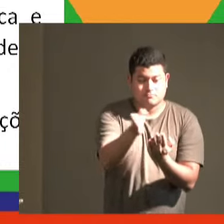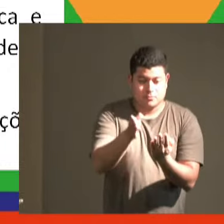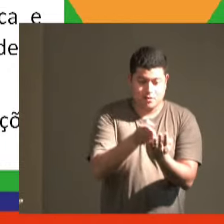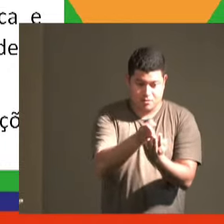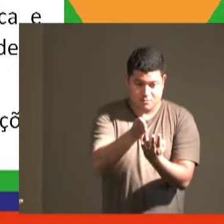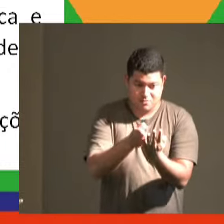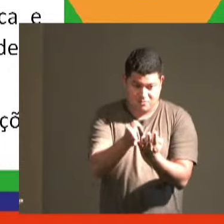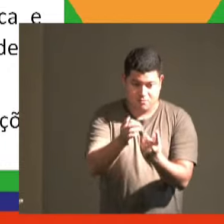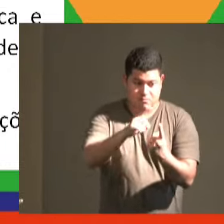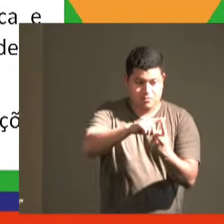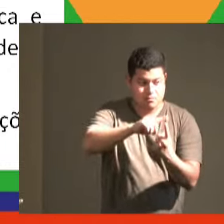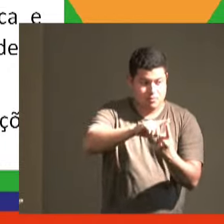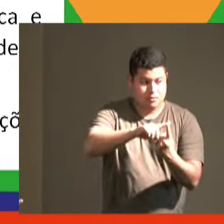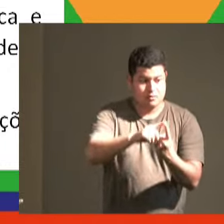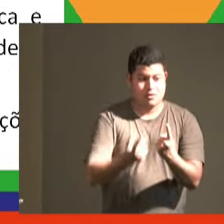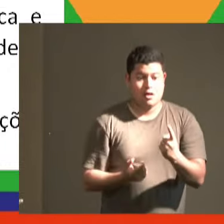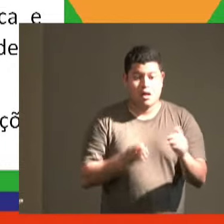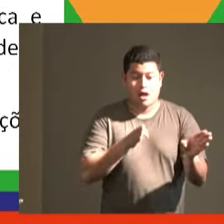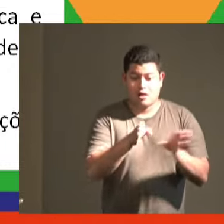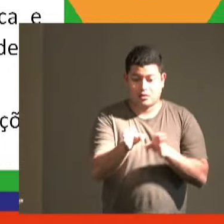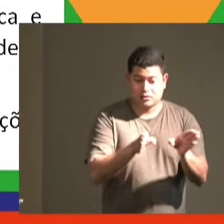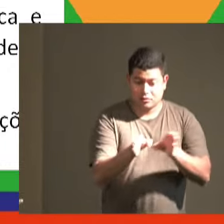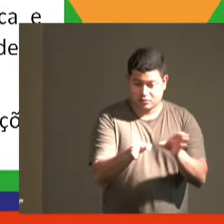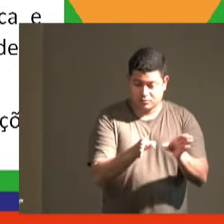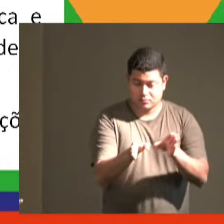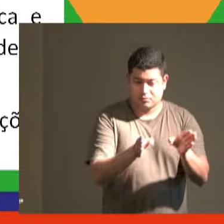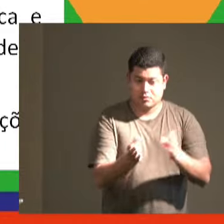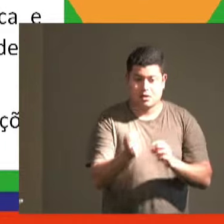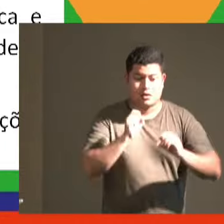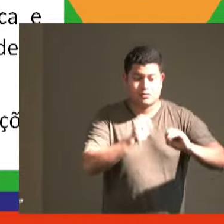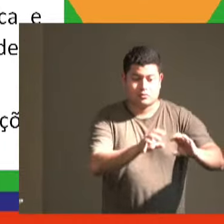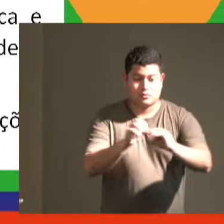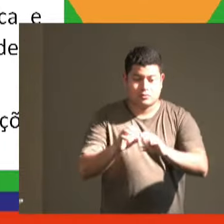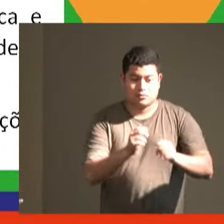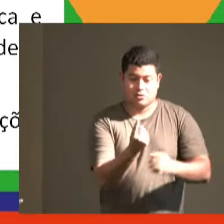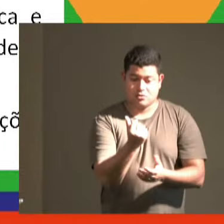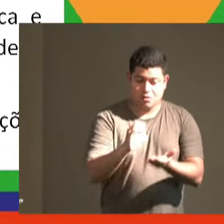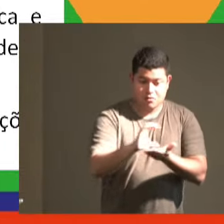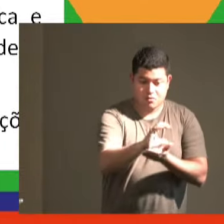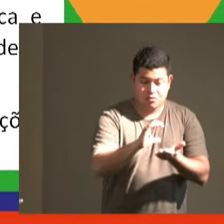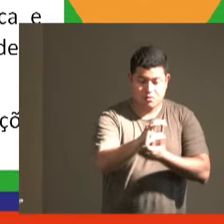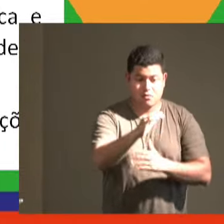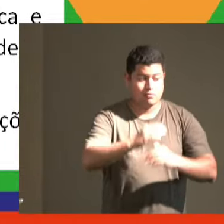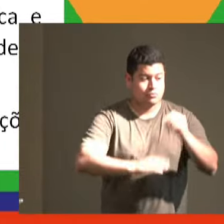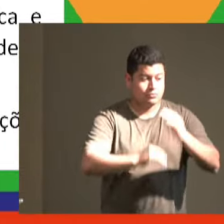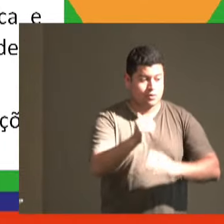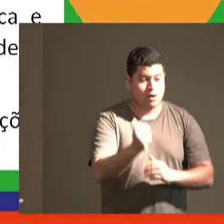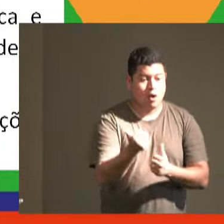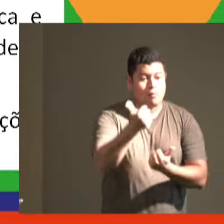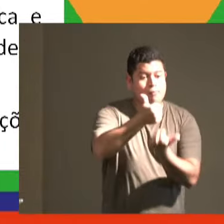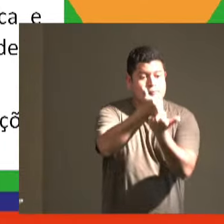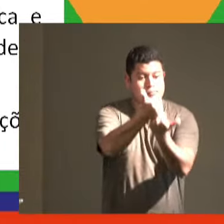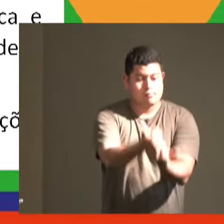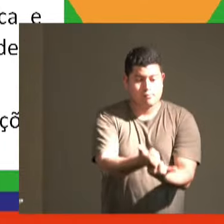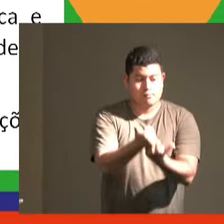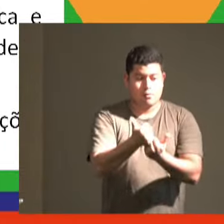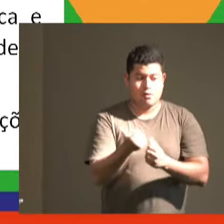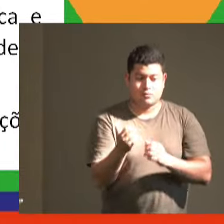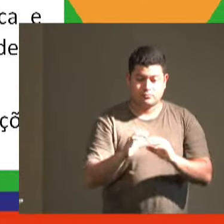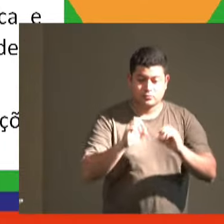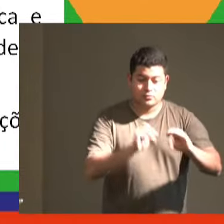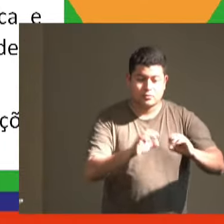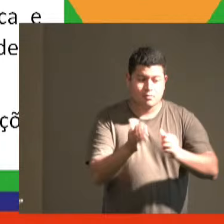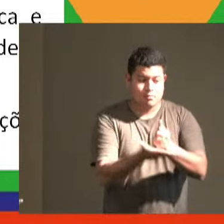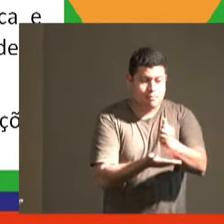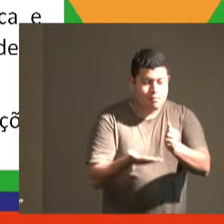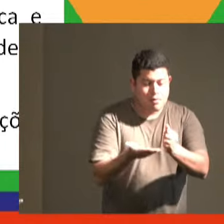eles: 1. Acesso à educação, que investiu em recursos e serviços de apoio à educação básica e